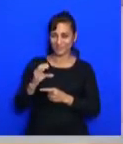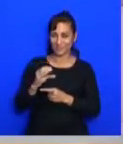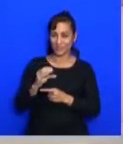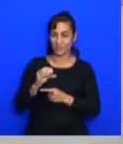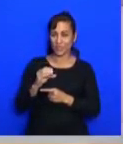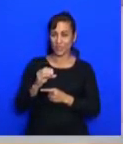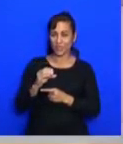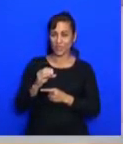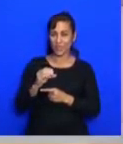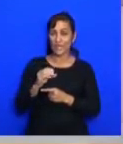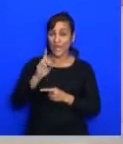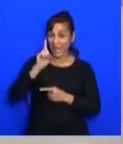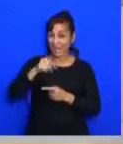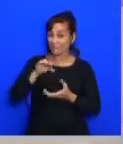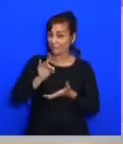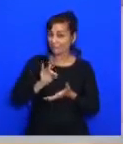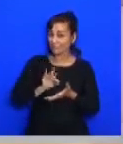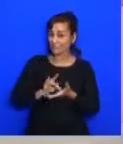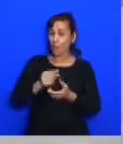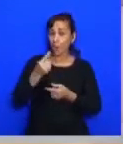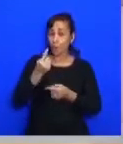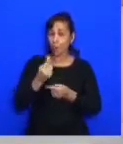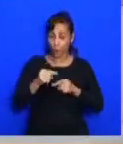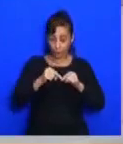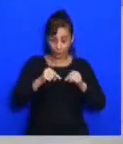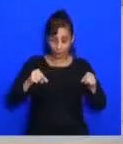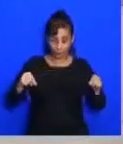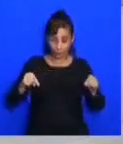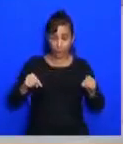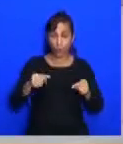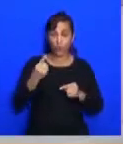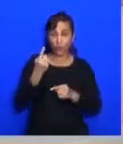R$ 1.975.103,28. Ou, perdão, é exatamente isso.